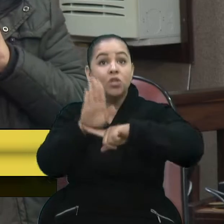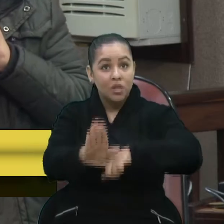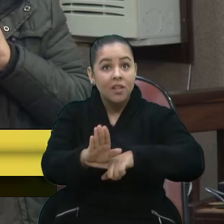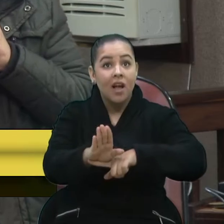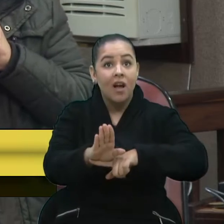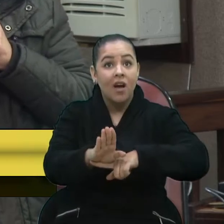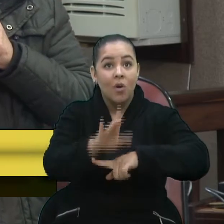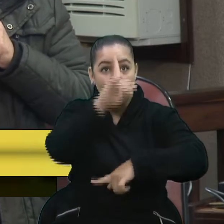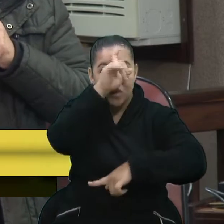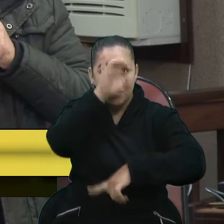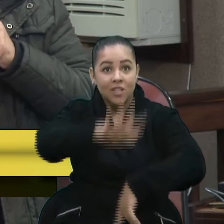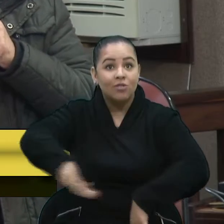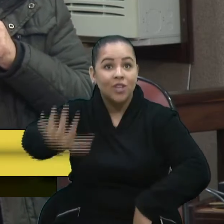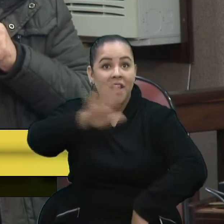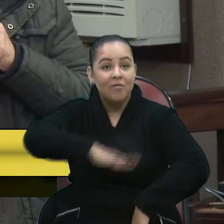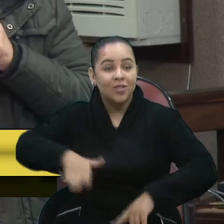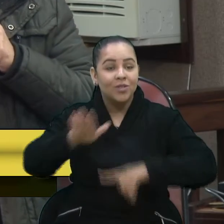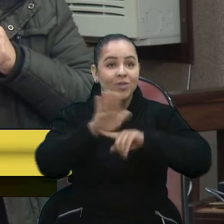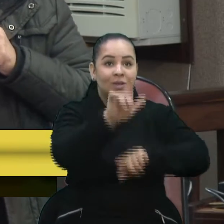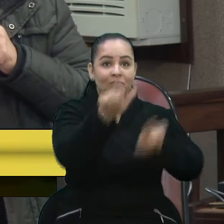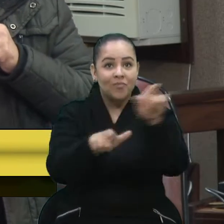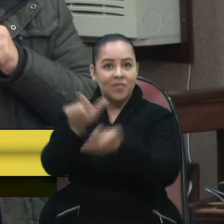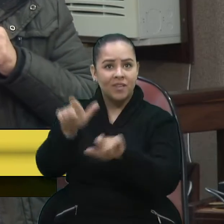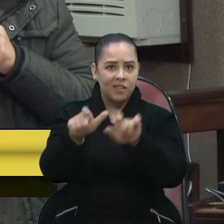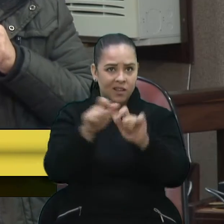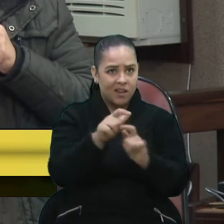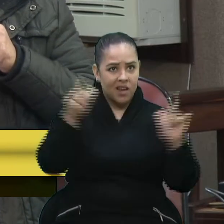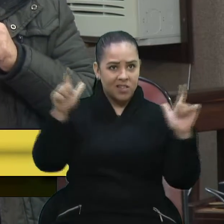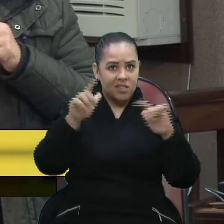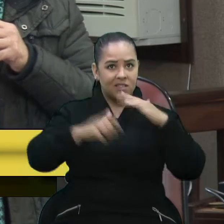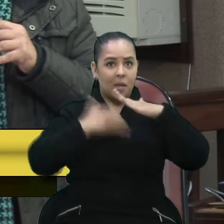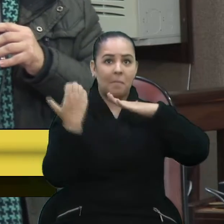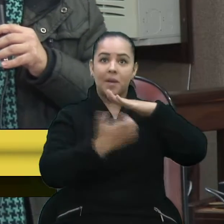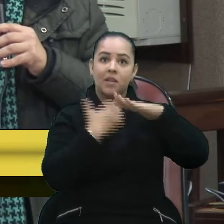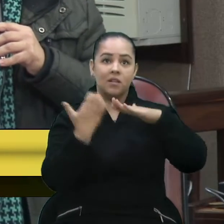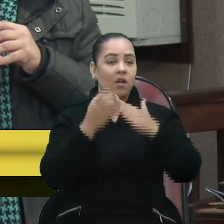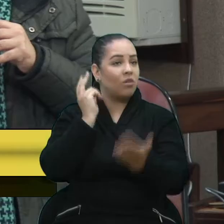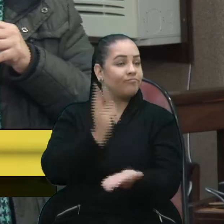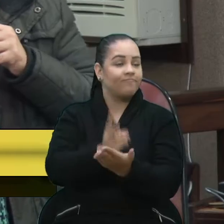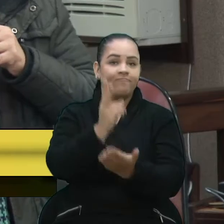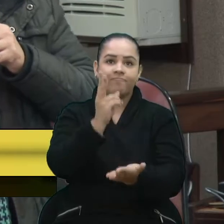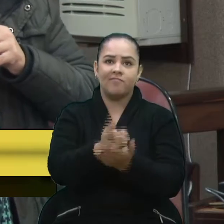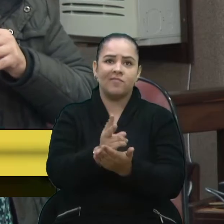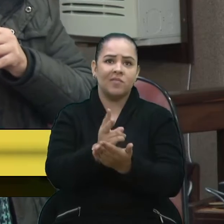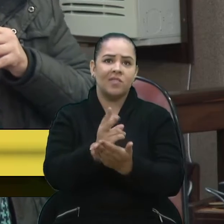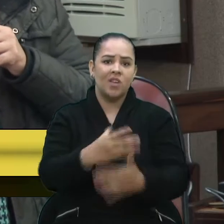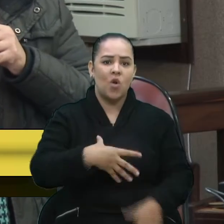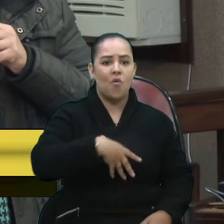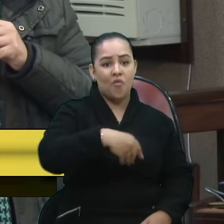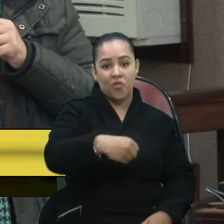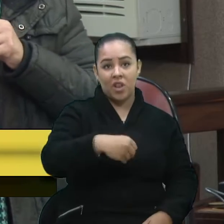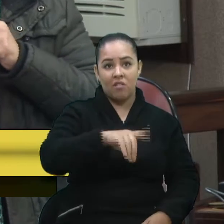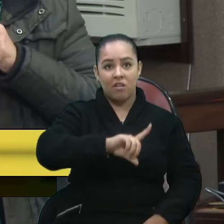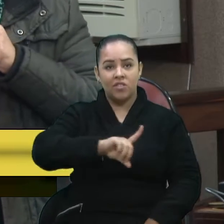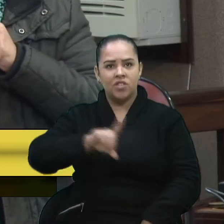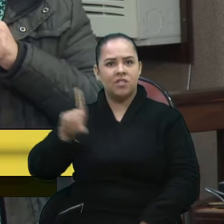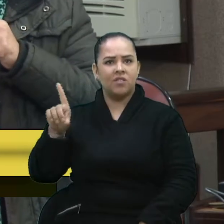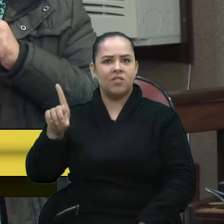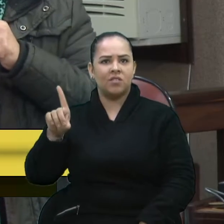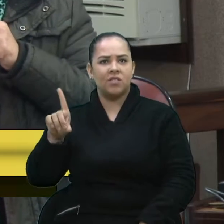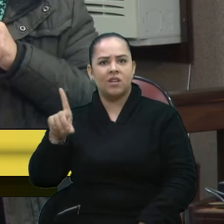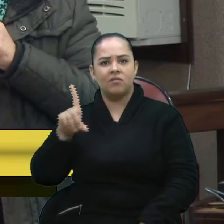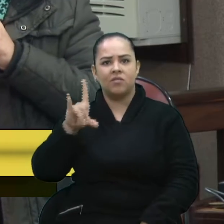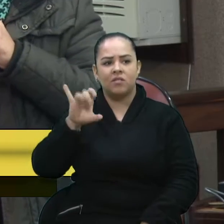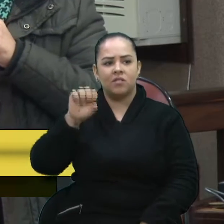trabalhadores. Esses grandes empresários, corporações, eles continuam levando os filhos deles para Disney, para